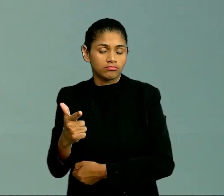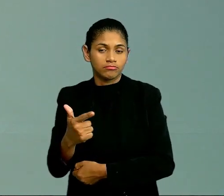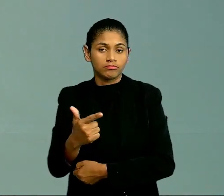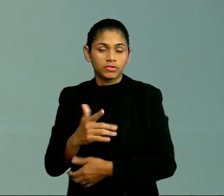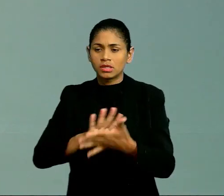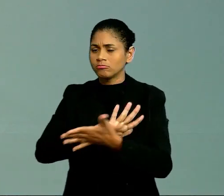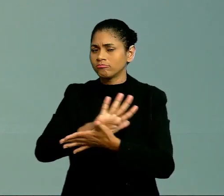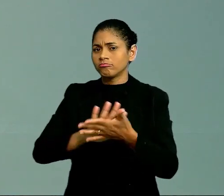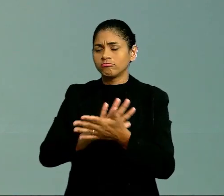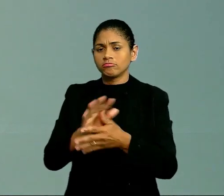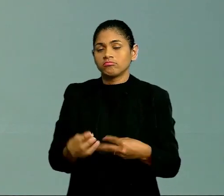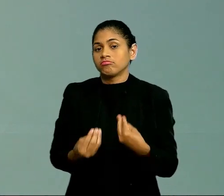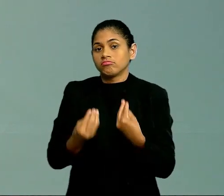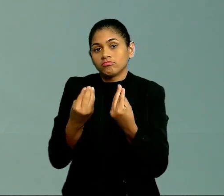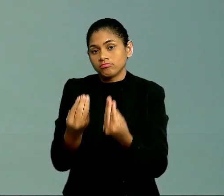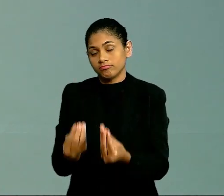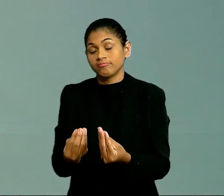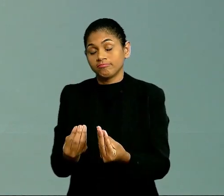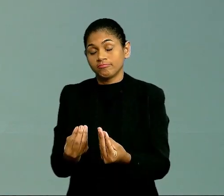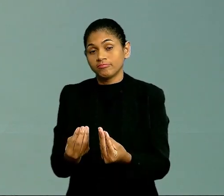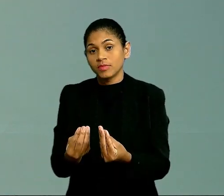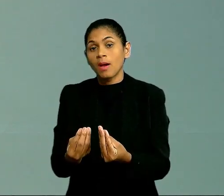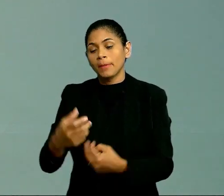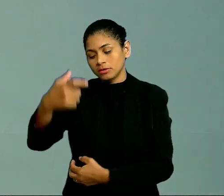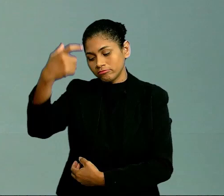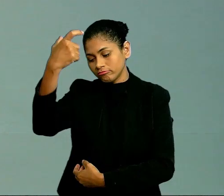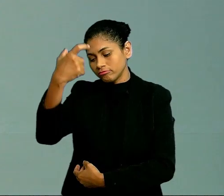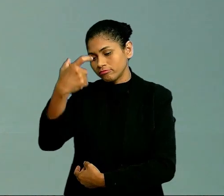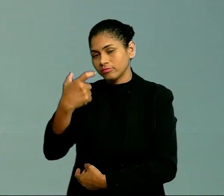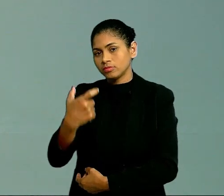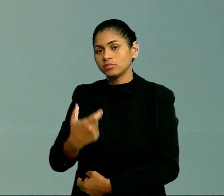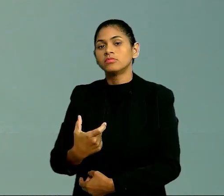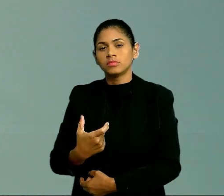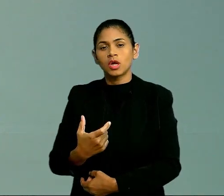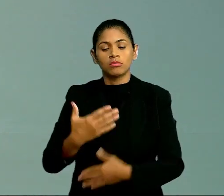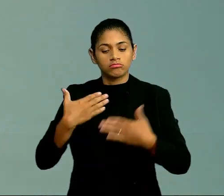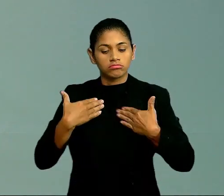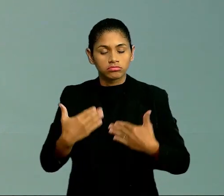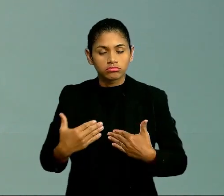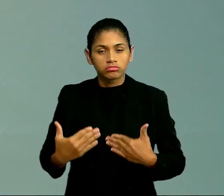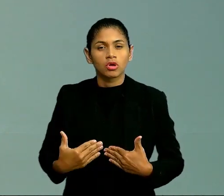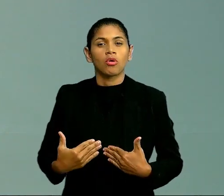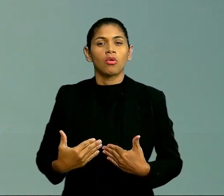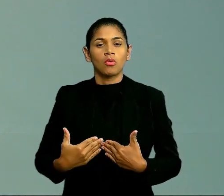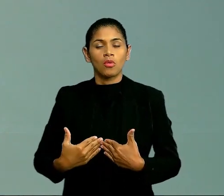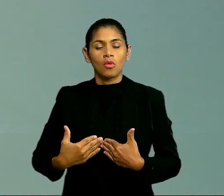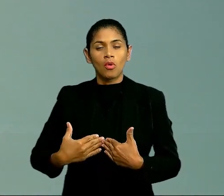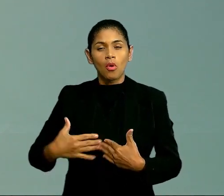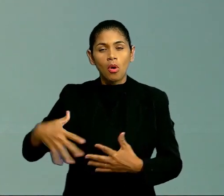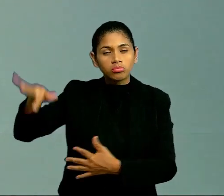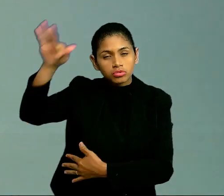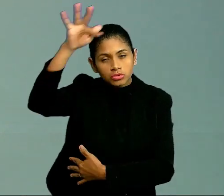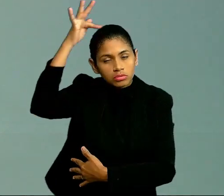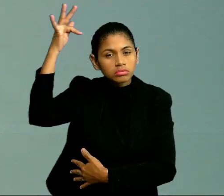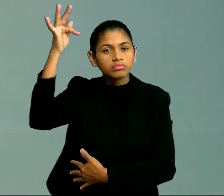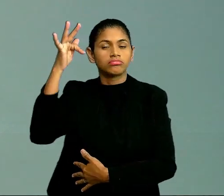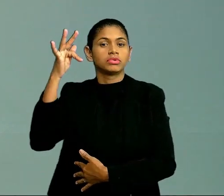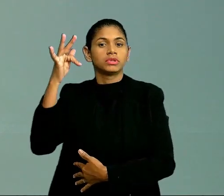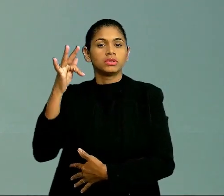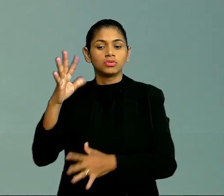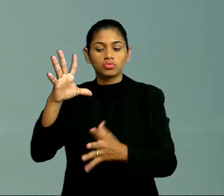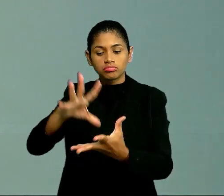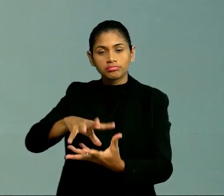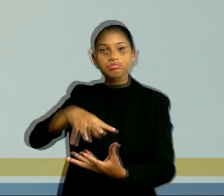oferecer, mas o que ele tem a oferecer é ele mesmo, seu corpo, seu espírito, a sua alma. Então, ele, em primeiro momento, observando aqui